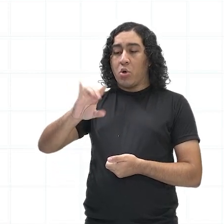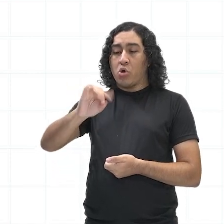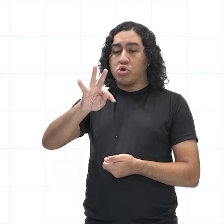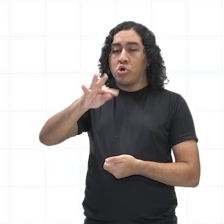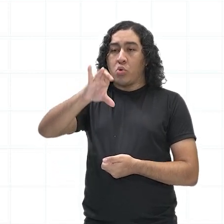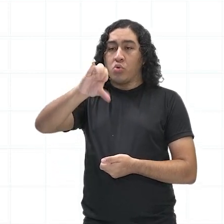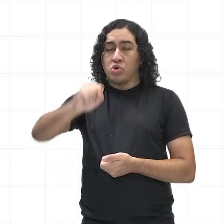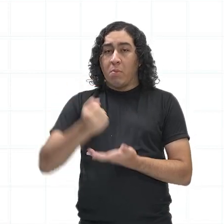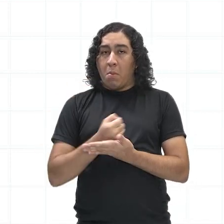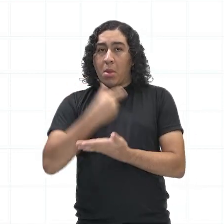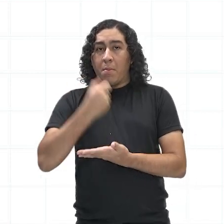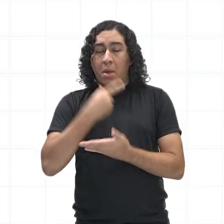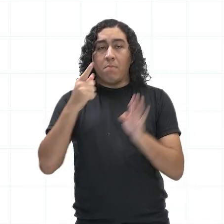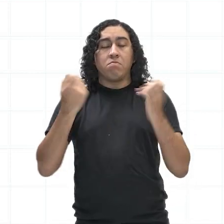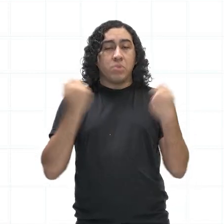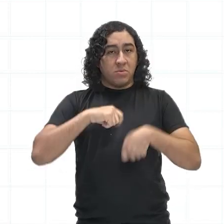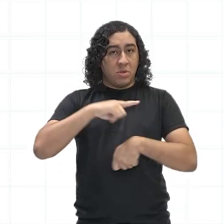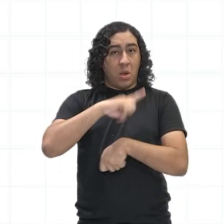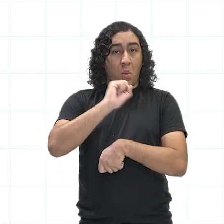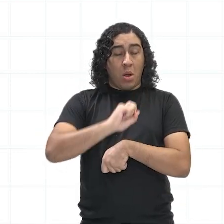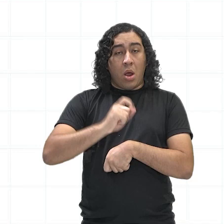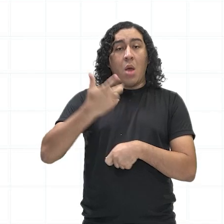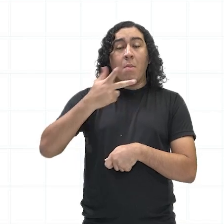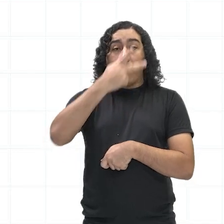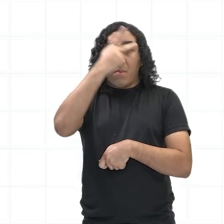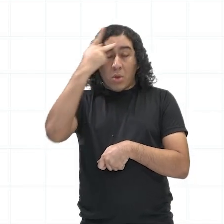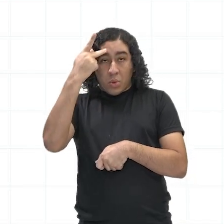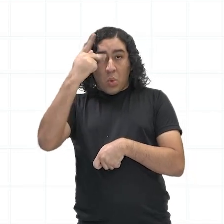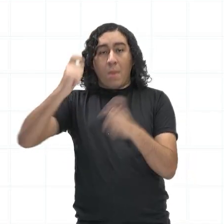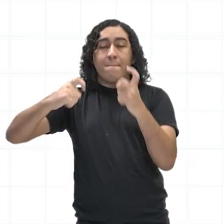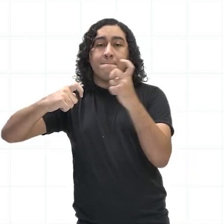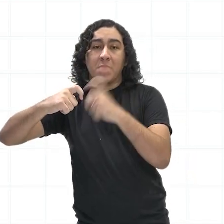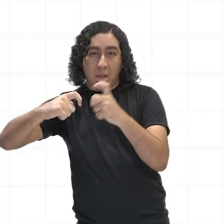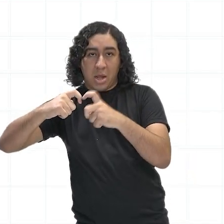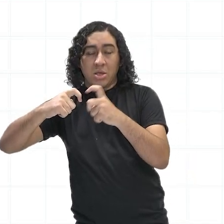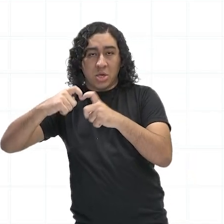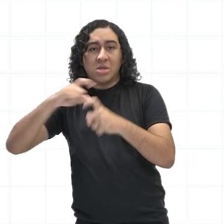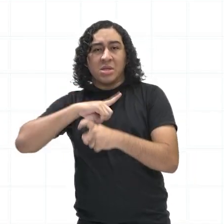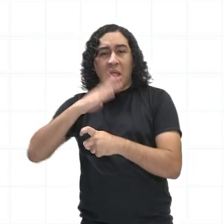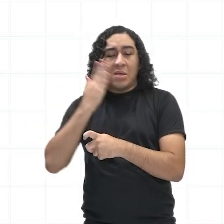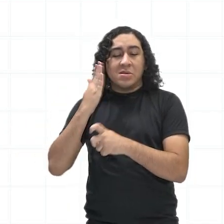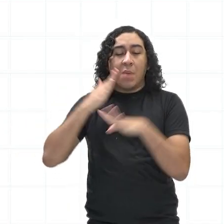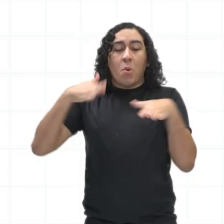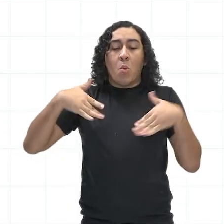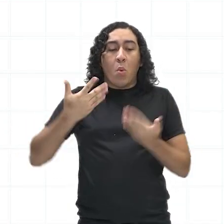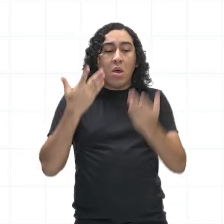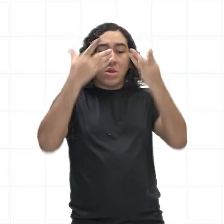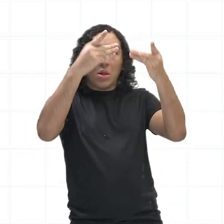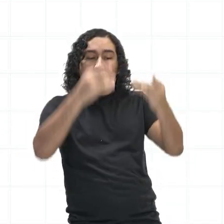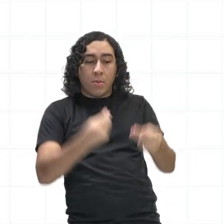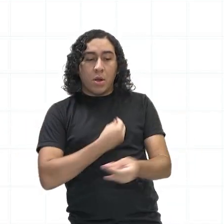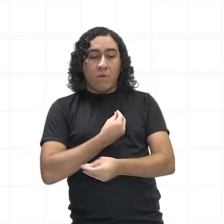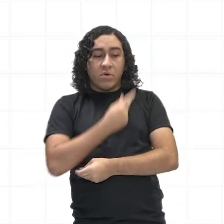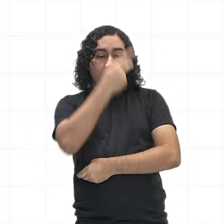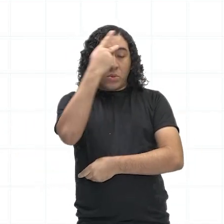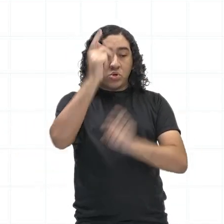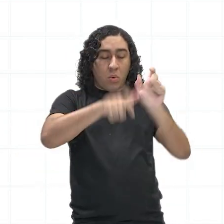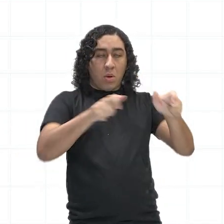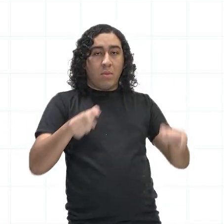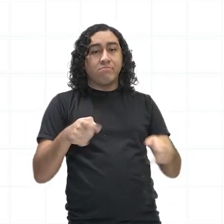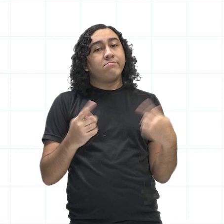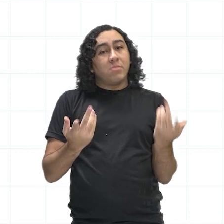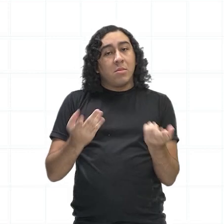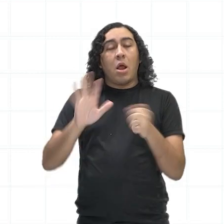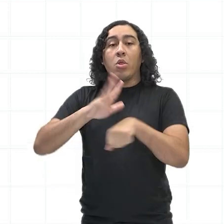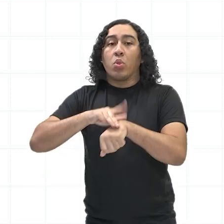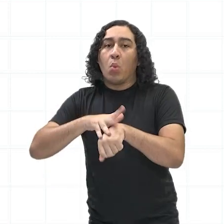sejam receitados pelo médico de acordo com o quadro e história do paciente. Por ser uma doença assintomática,